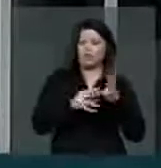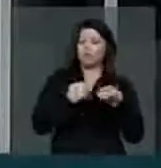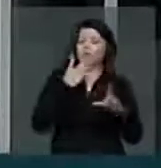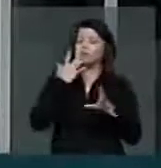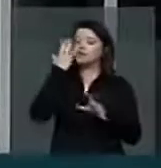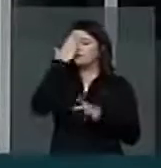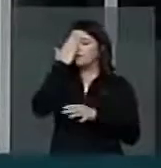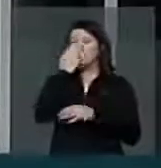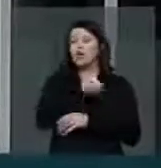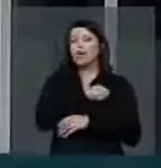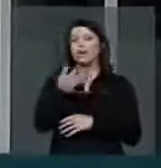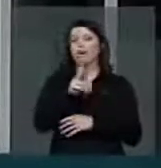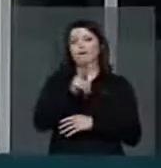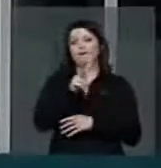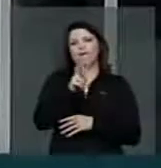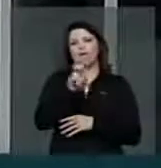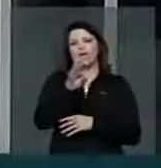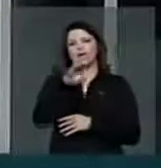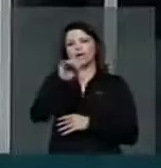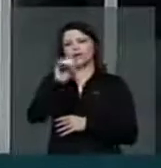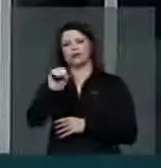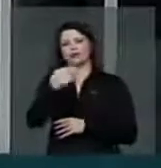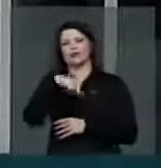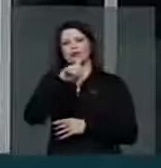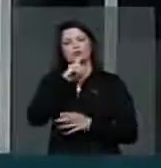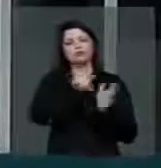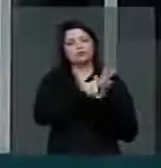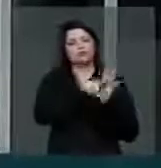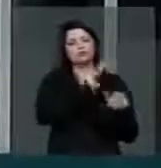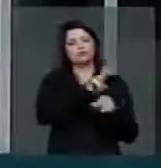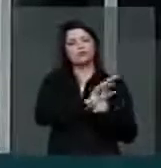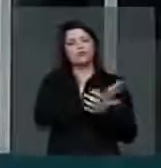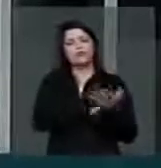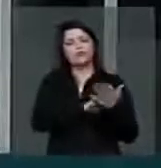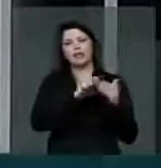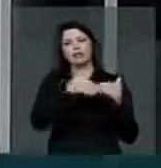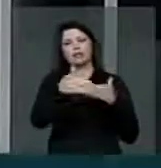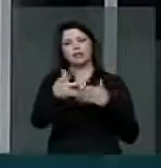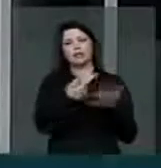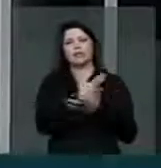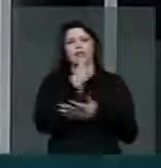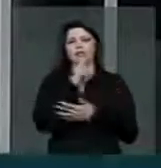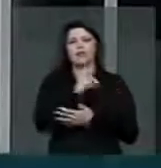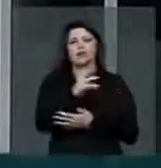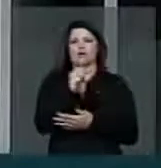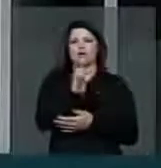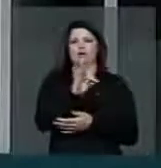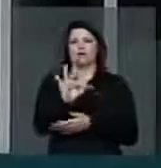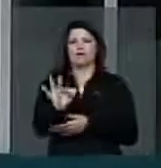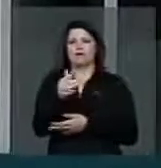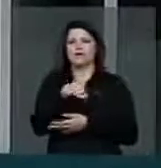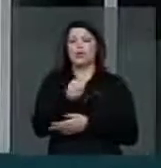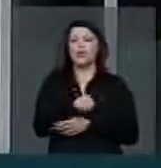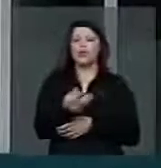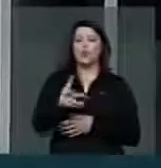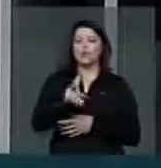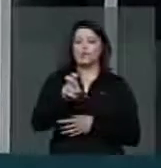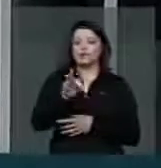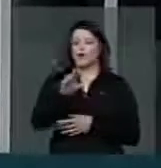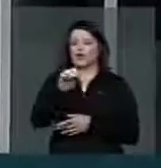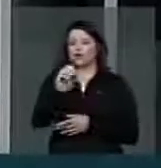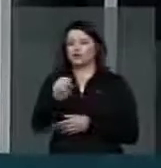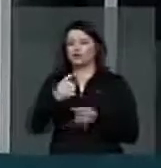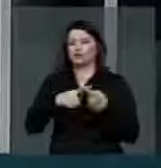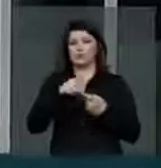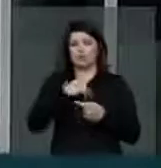quantos vetos nós deixamos de apreciar após a decisão do Supremo. Porque enquanto